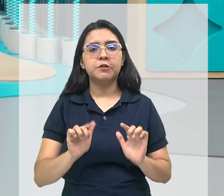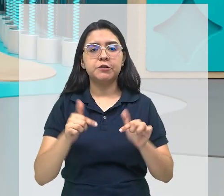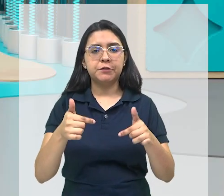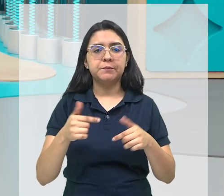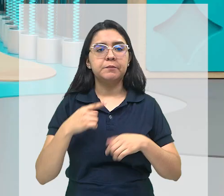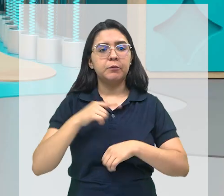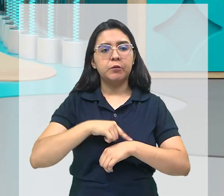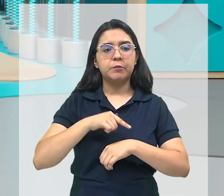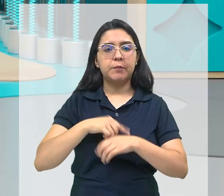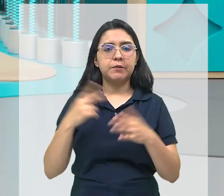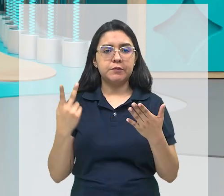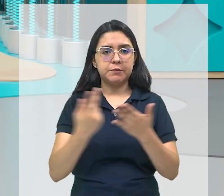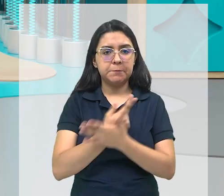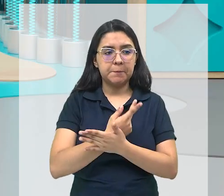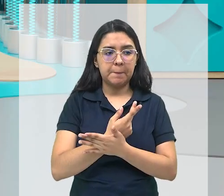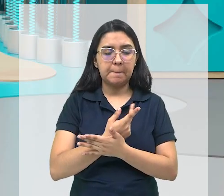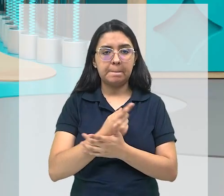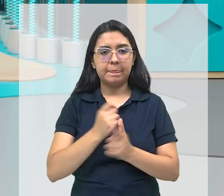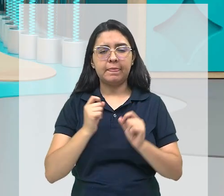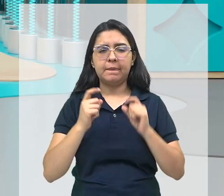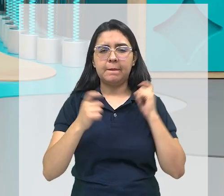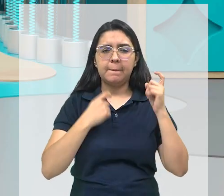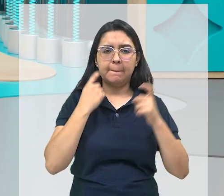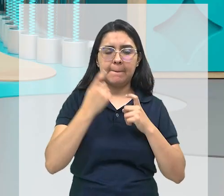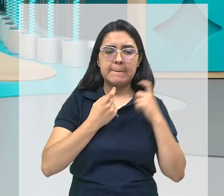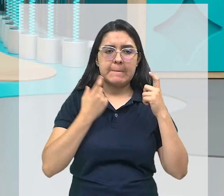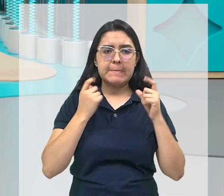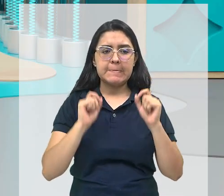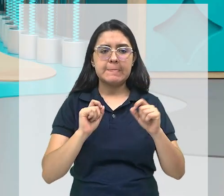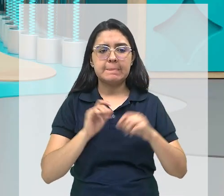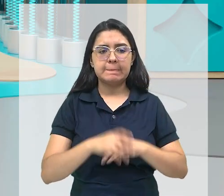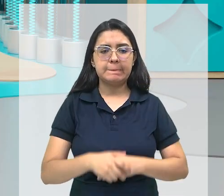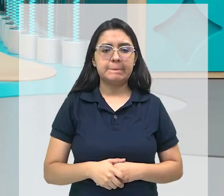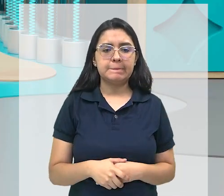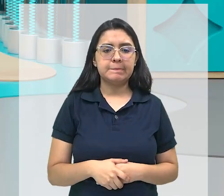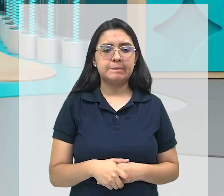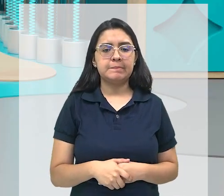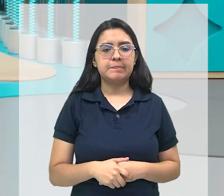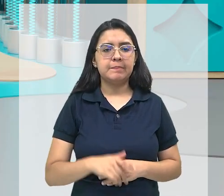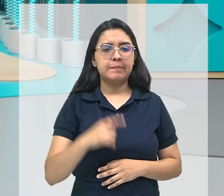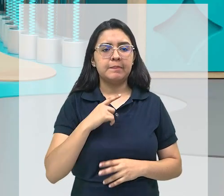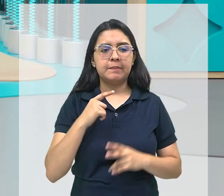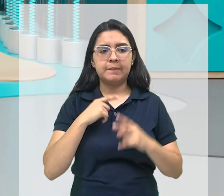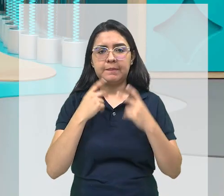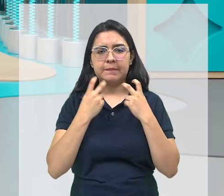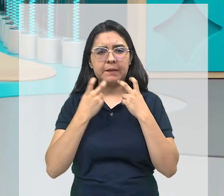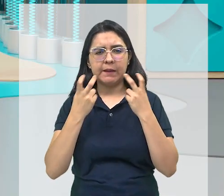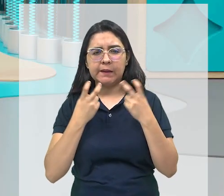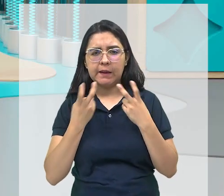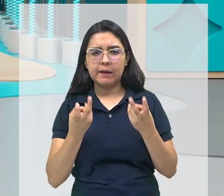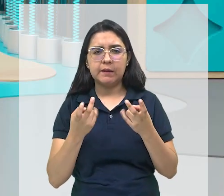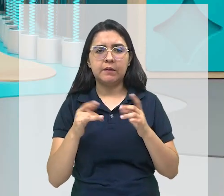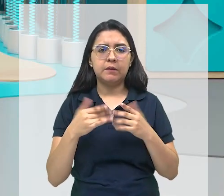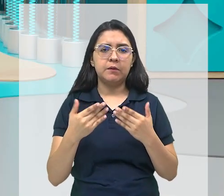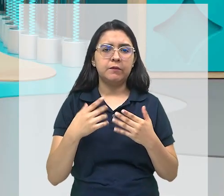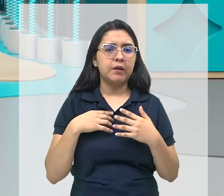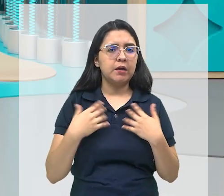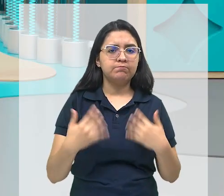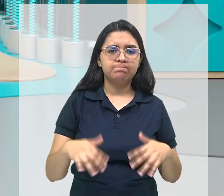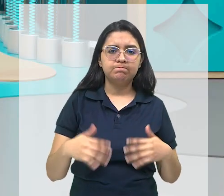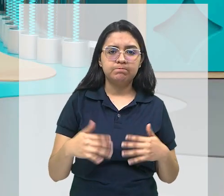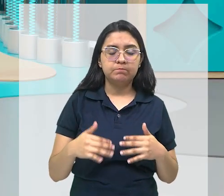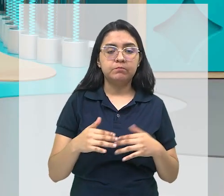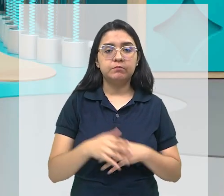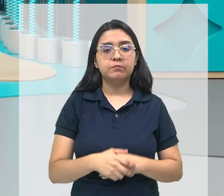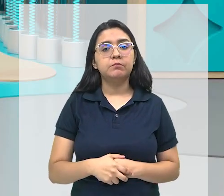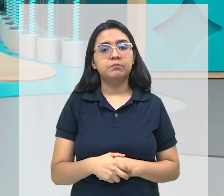desses momentos. Ao invés de se preocupar em gritar ou ficar